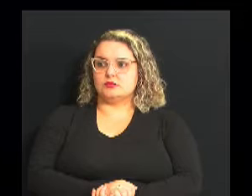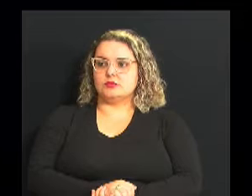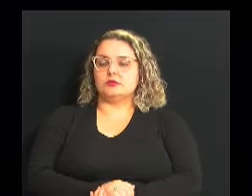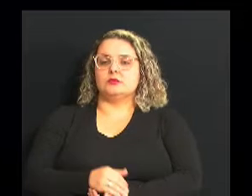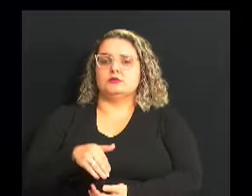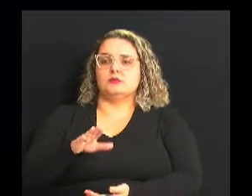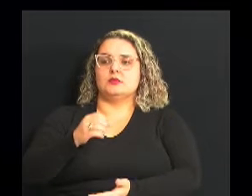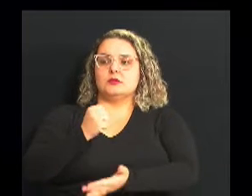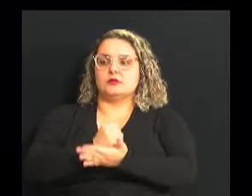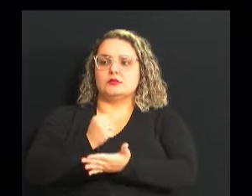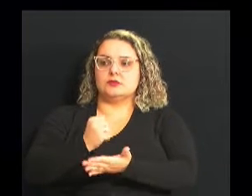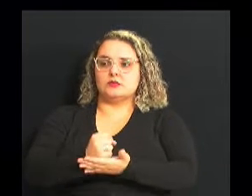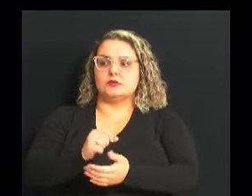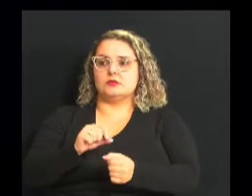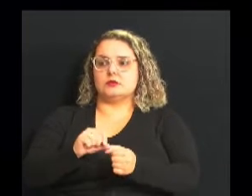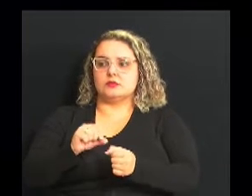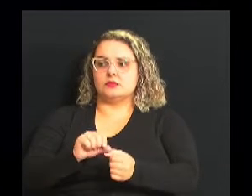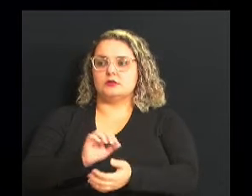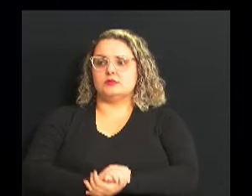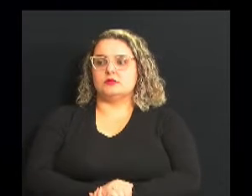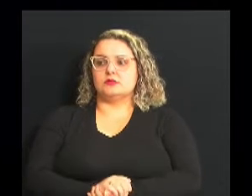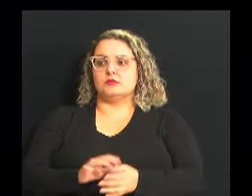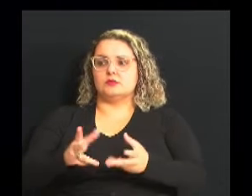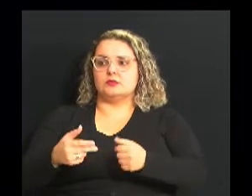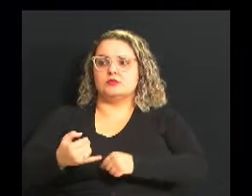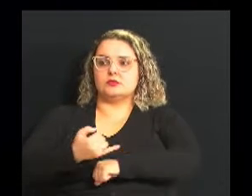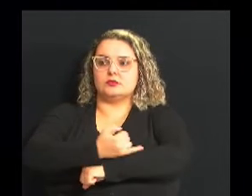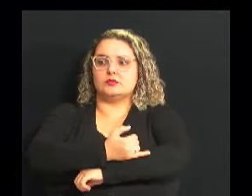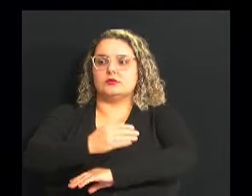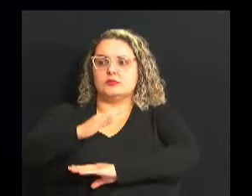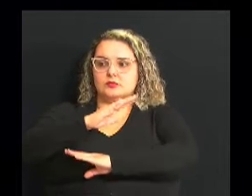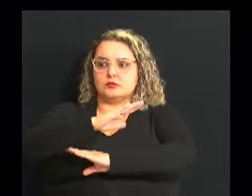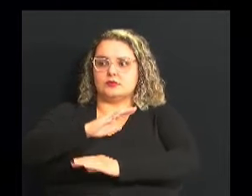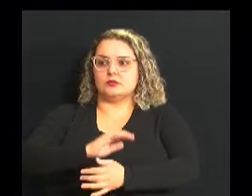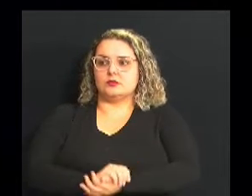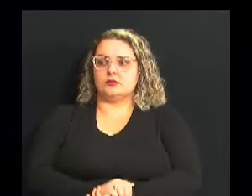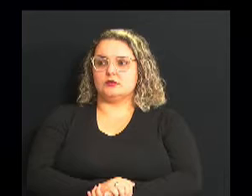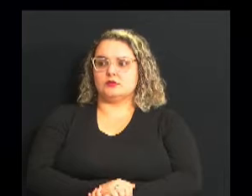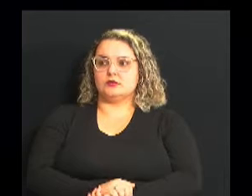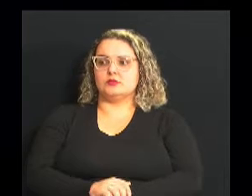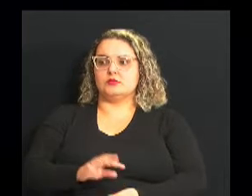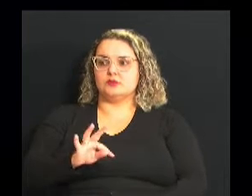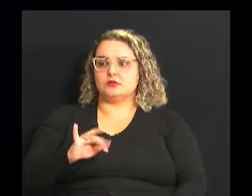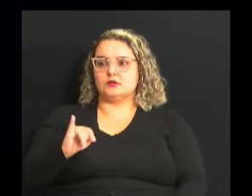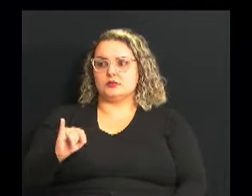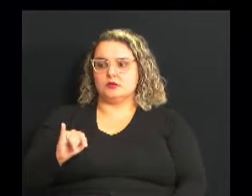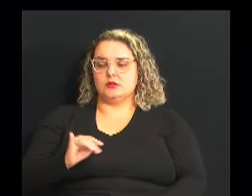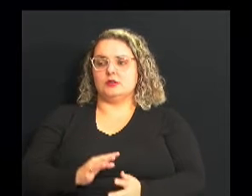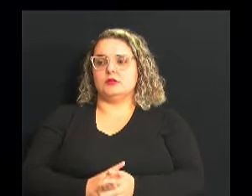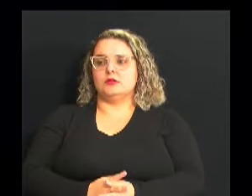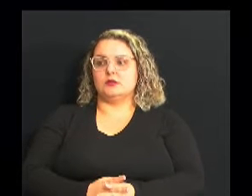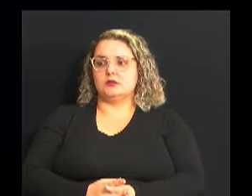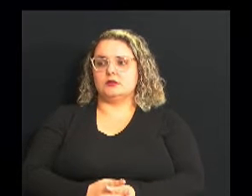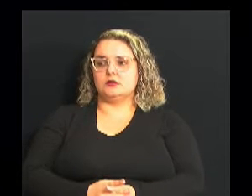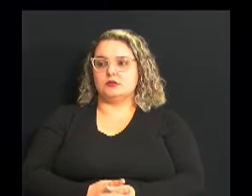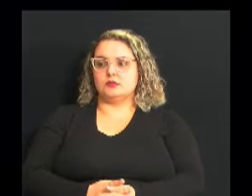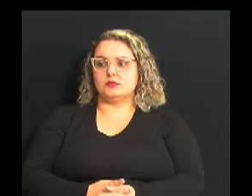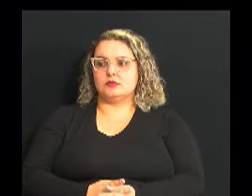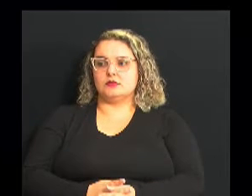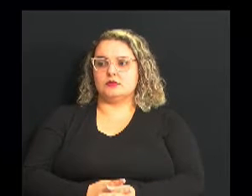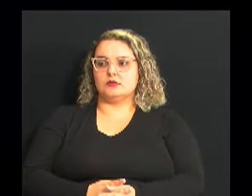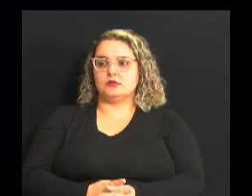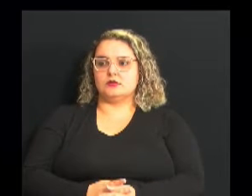né? Toda a infraestrutura da Câmara de TI, né, gira em torno de